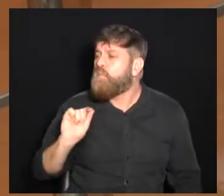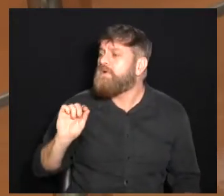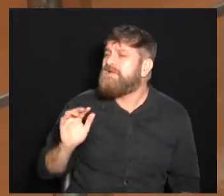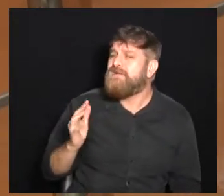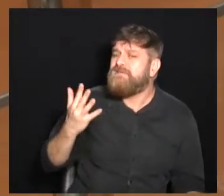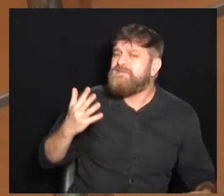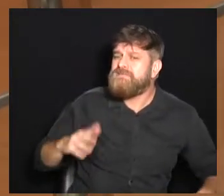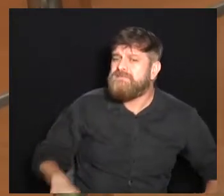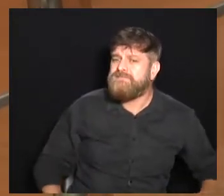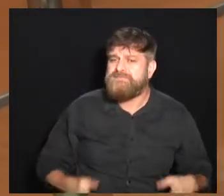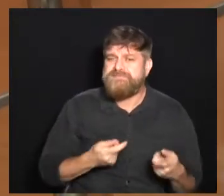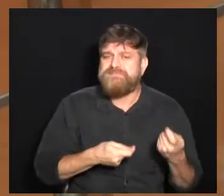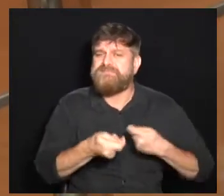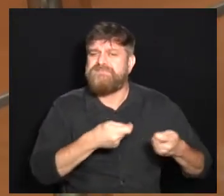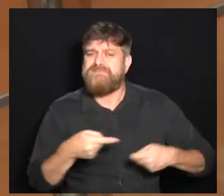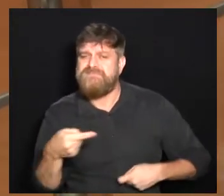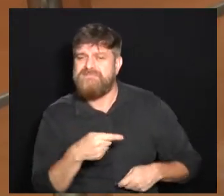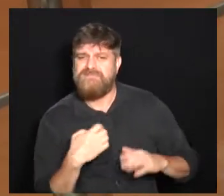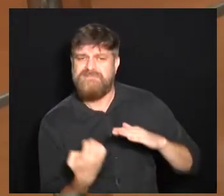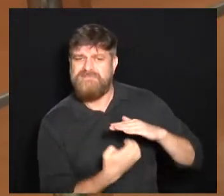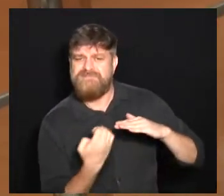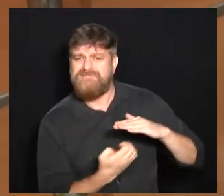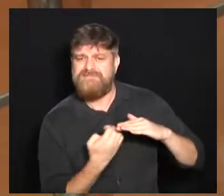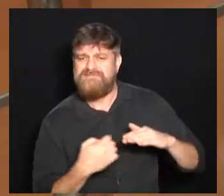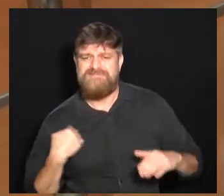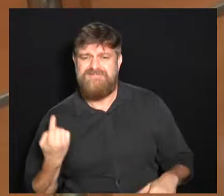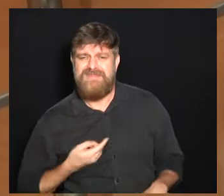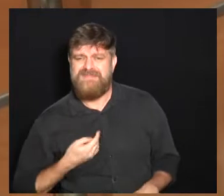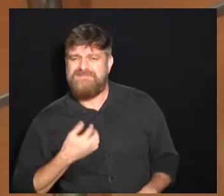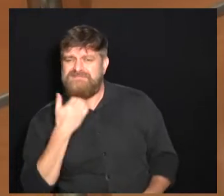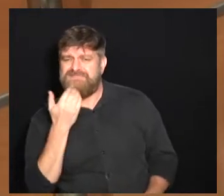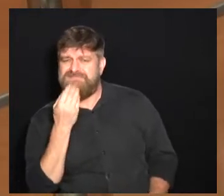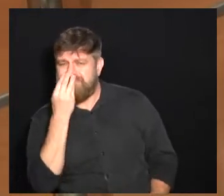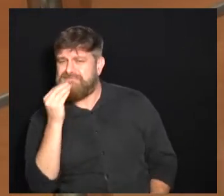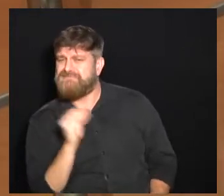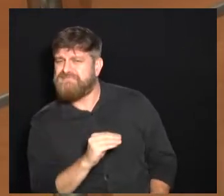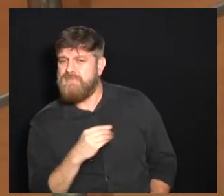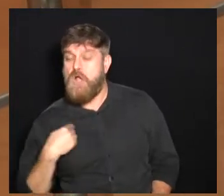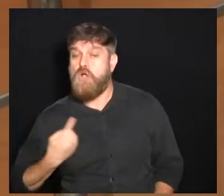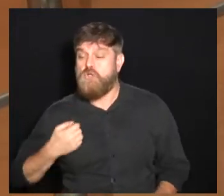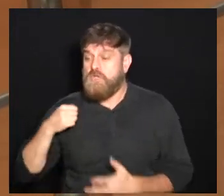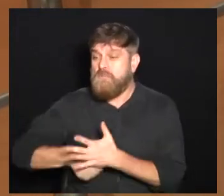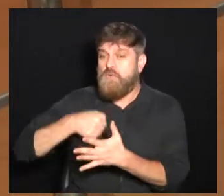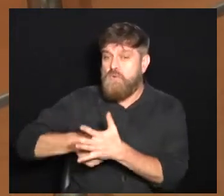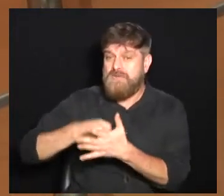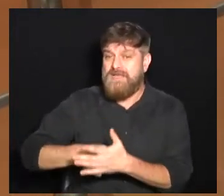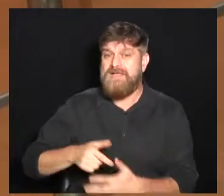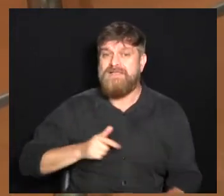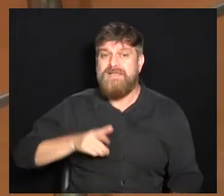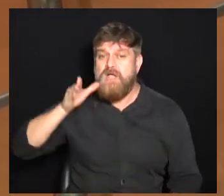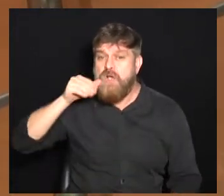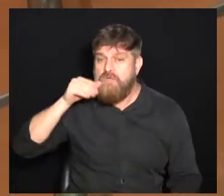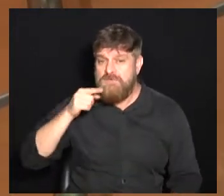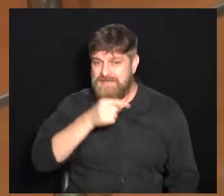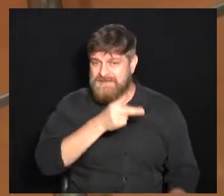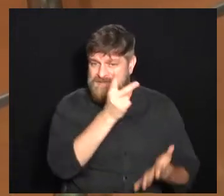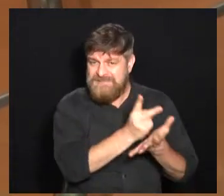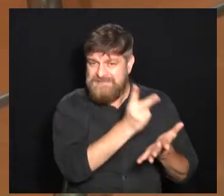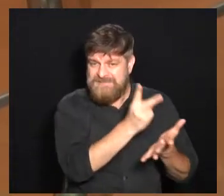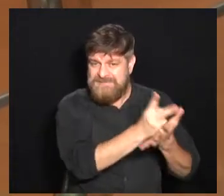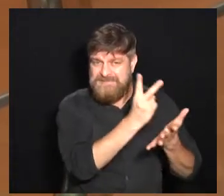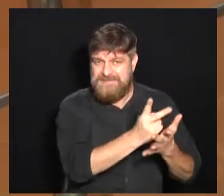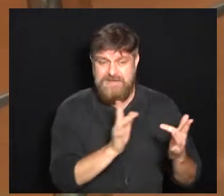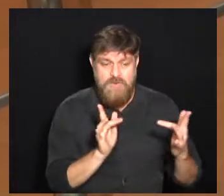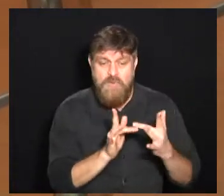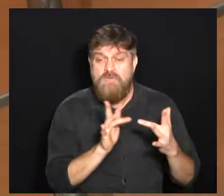com administração, com empresas, isso não é interessante para a gente. A briga nossa é para manter os funcionários que lá estão por vínculos